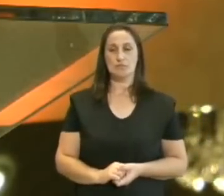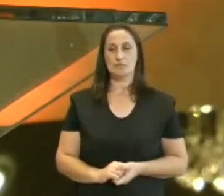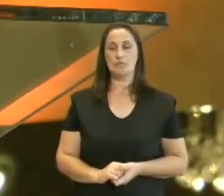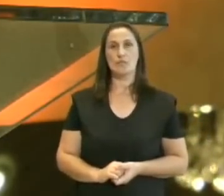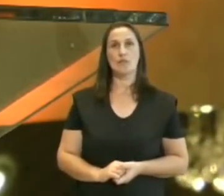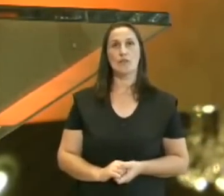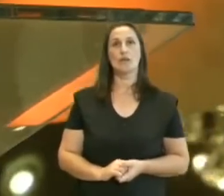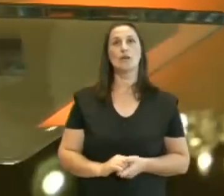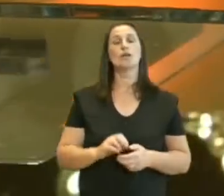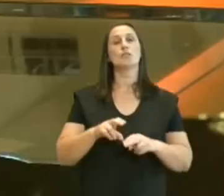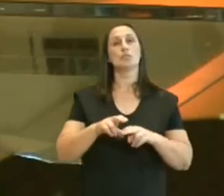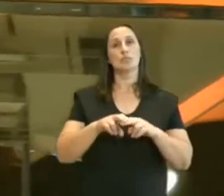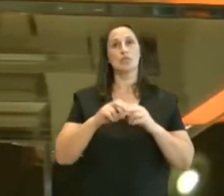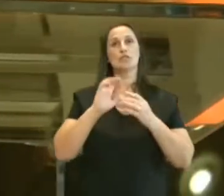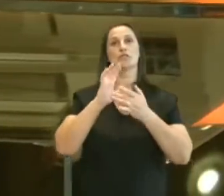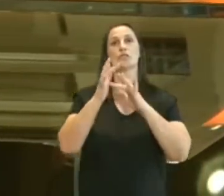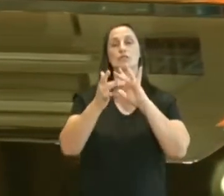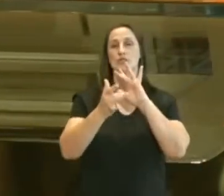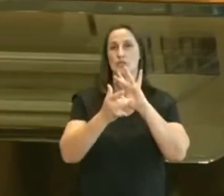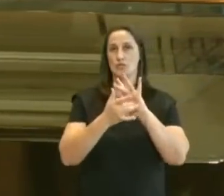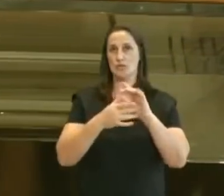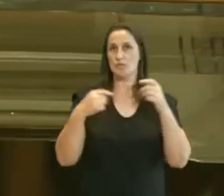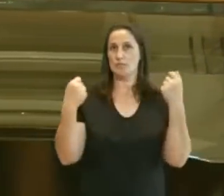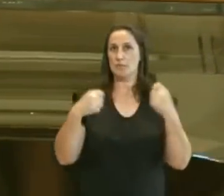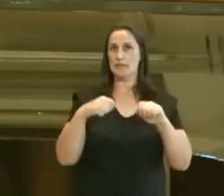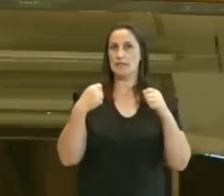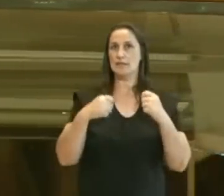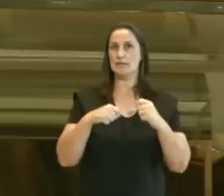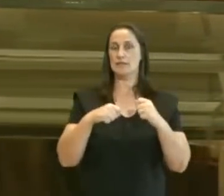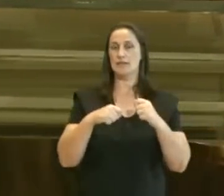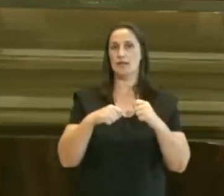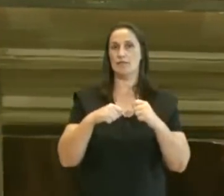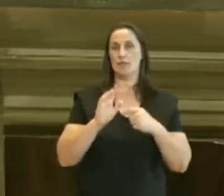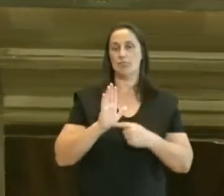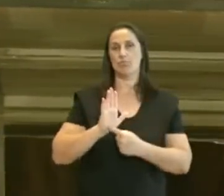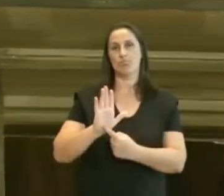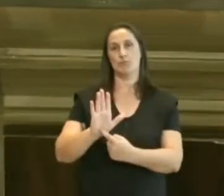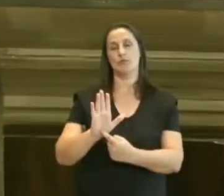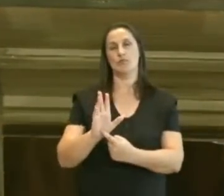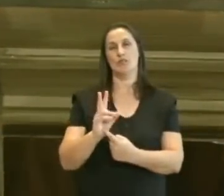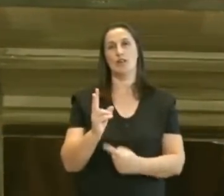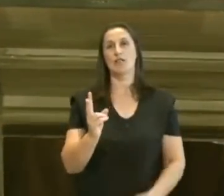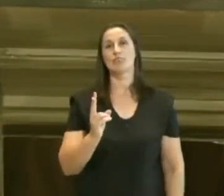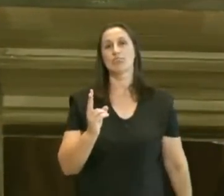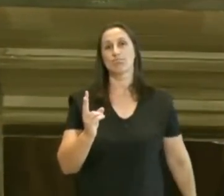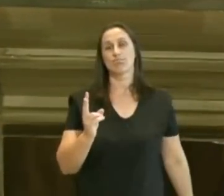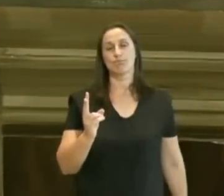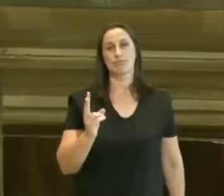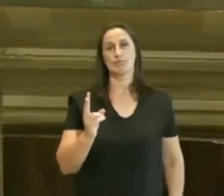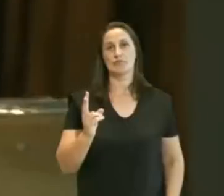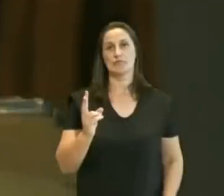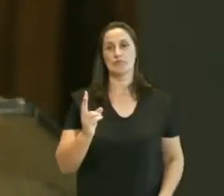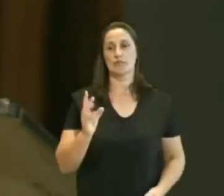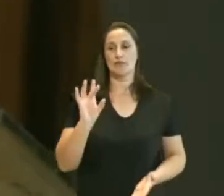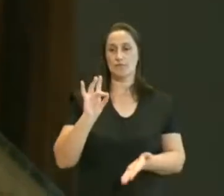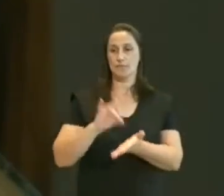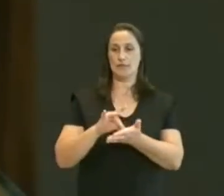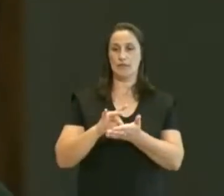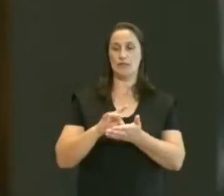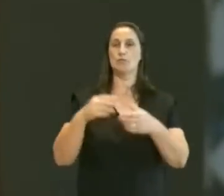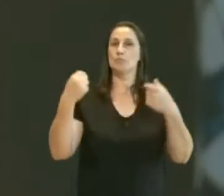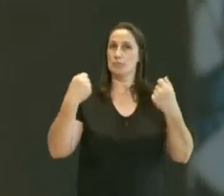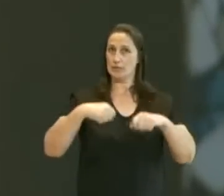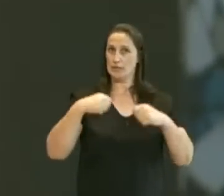Por isso Jesus precisava dar um choque de realidade. E esse choque de realidade passava